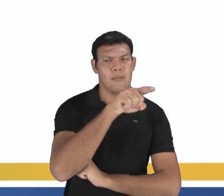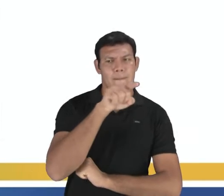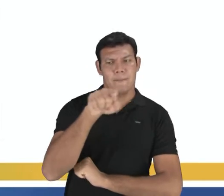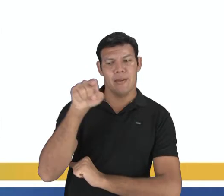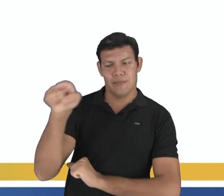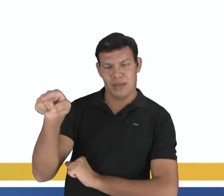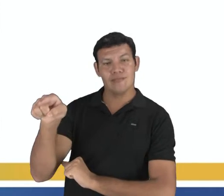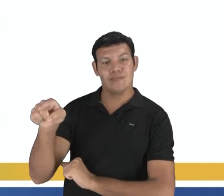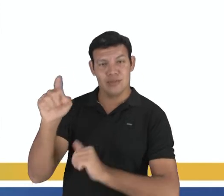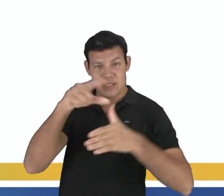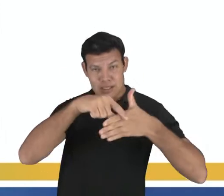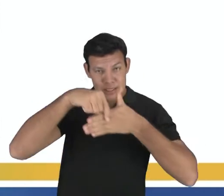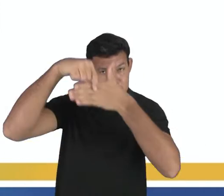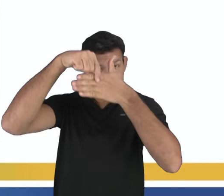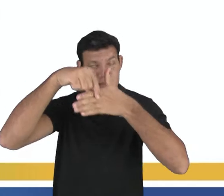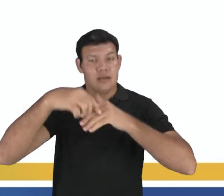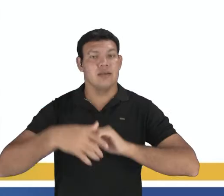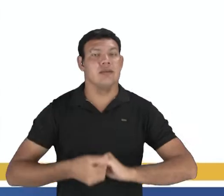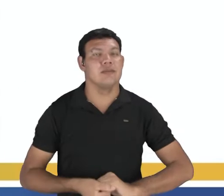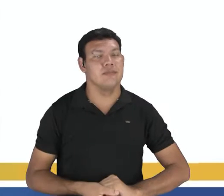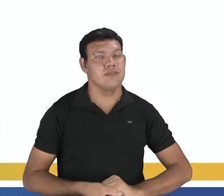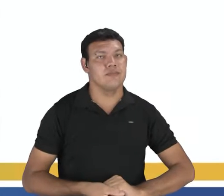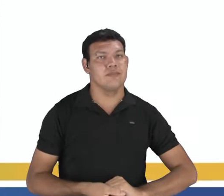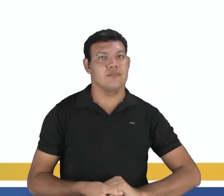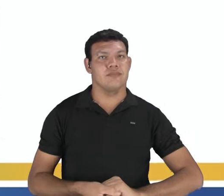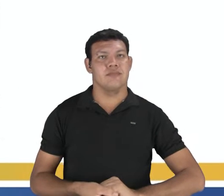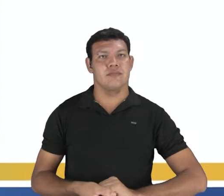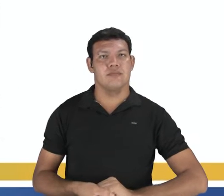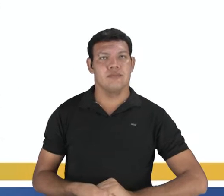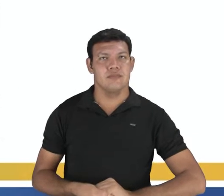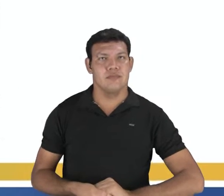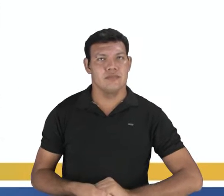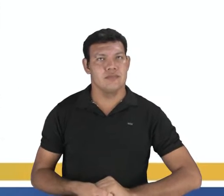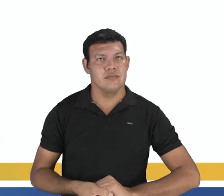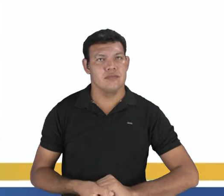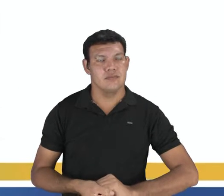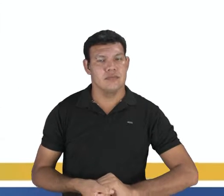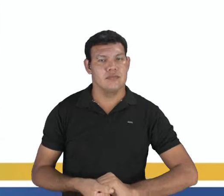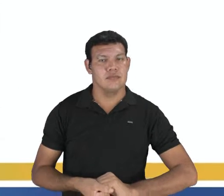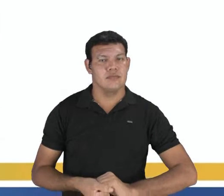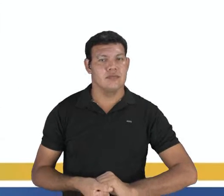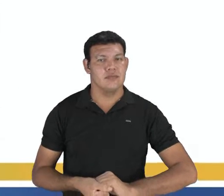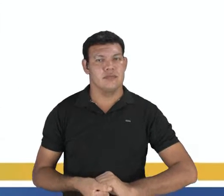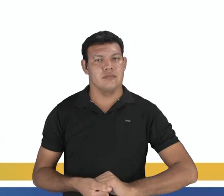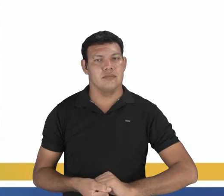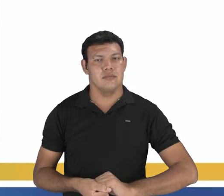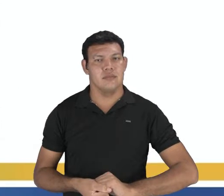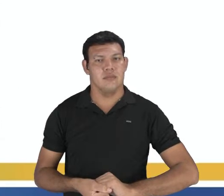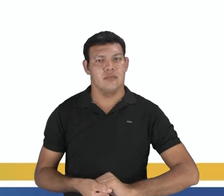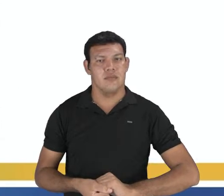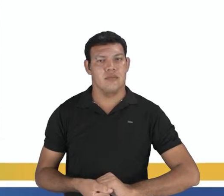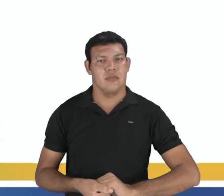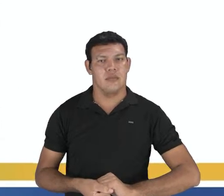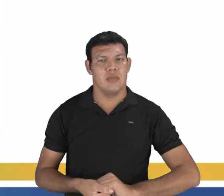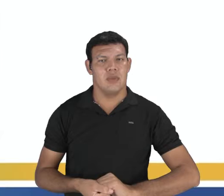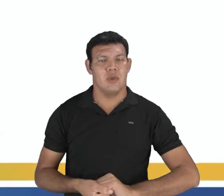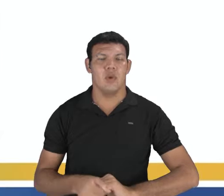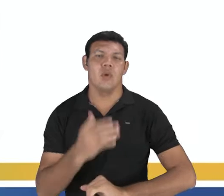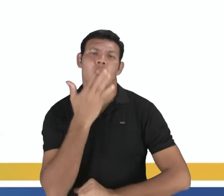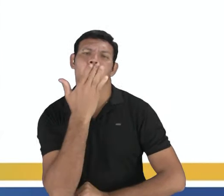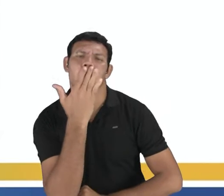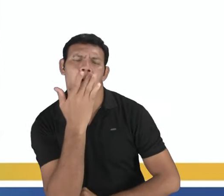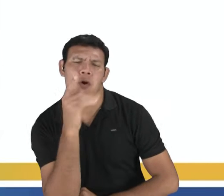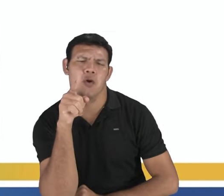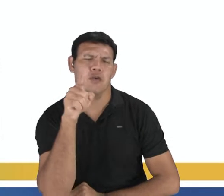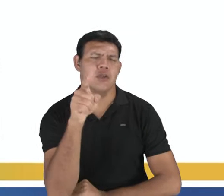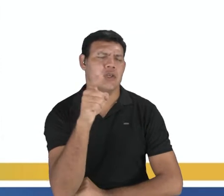mostra no exemplo o it color Do you like best red or Blue pergunta-lhe Que cor você gosta